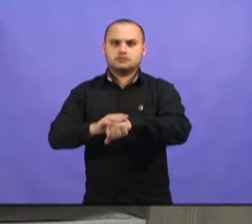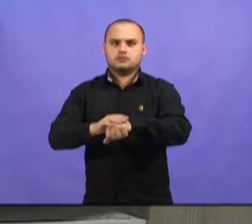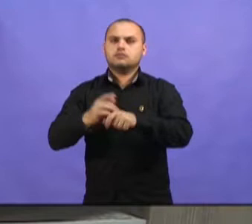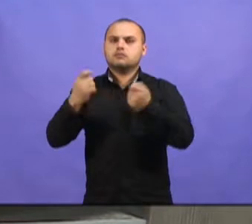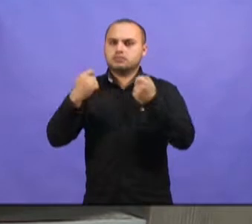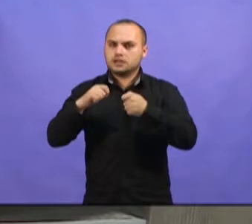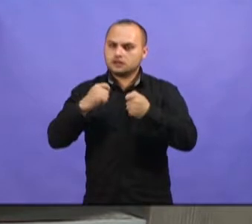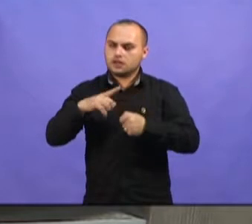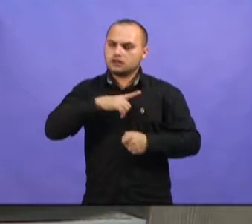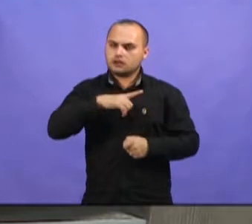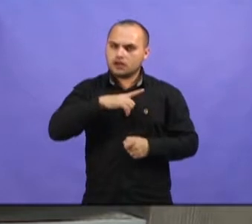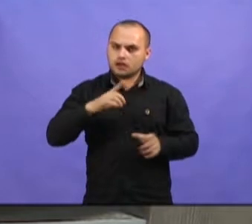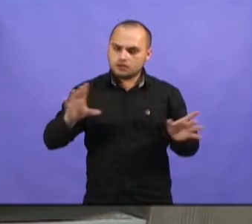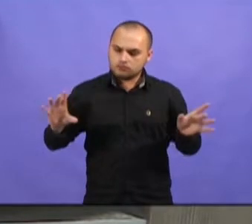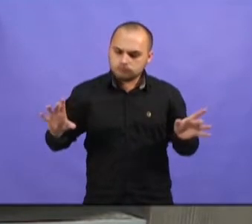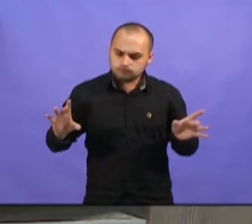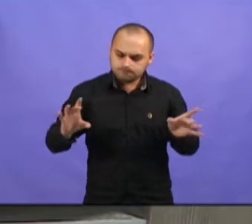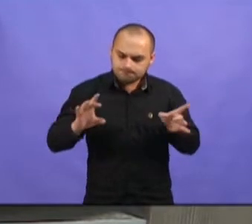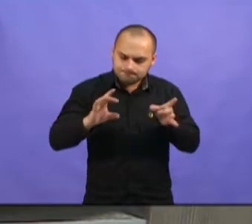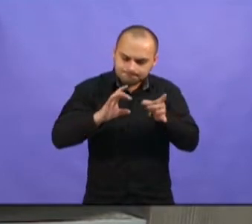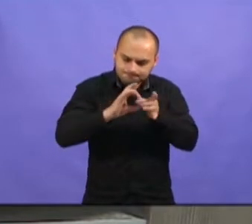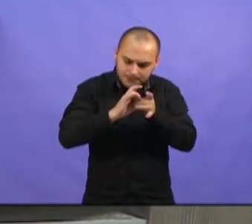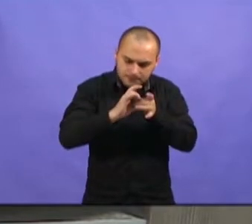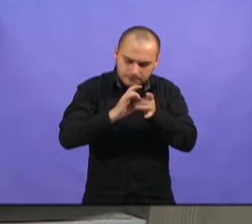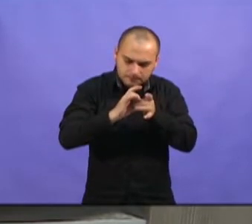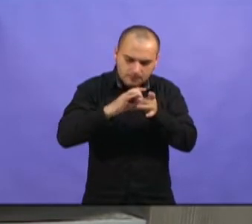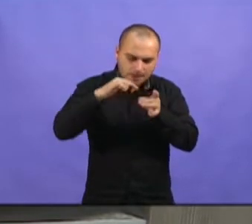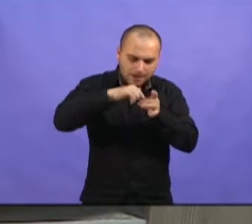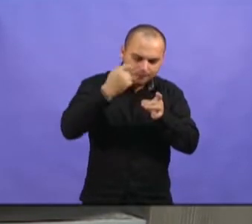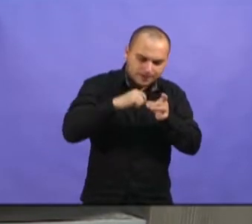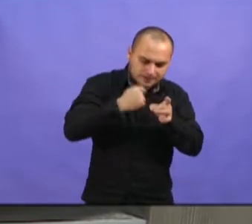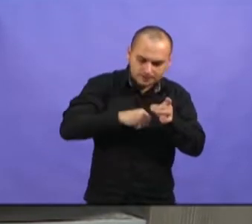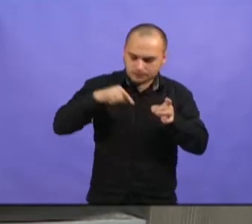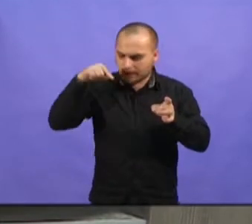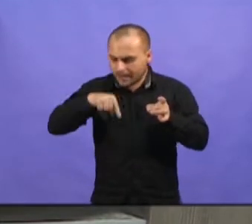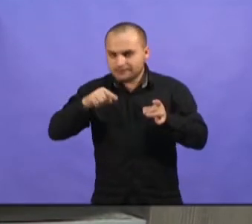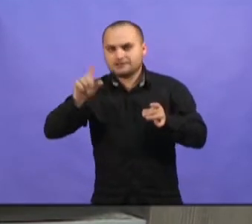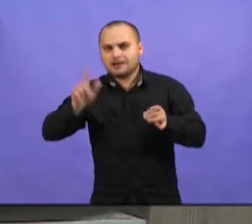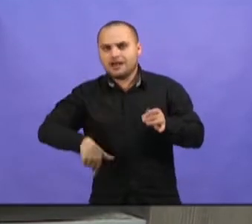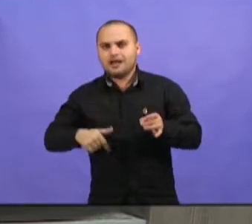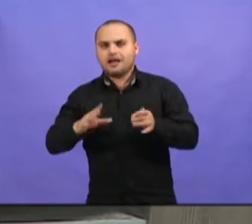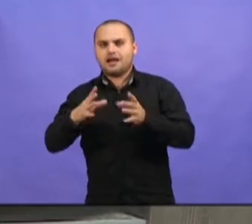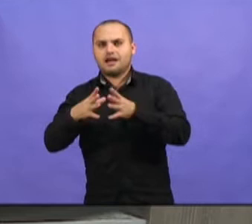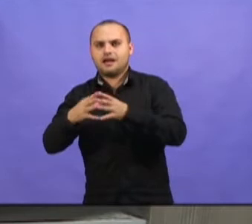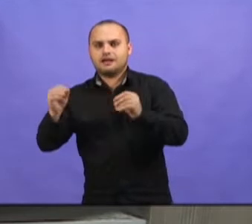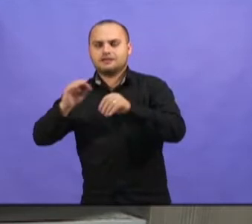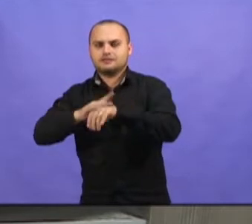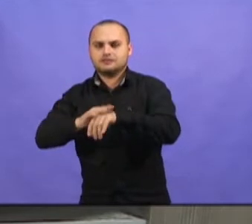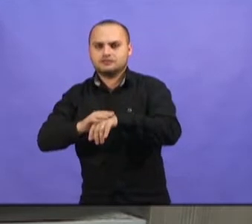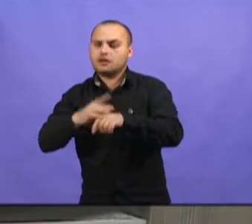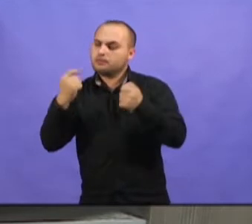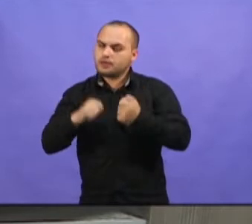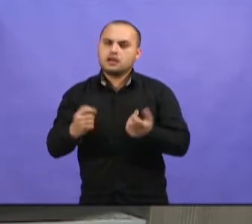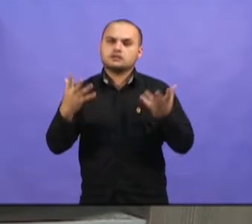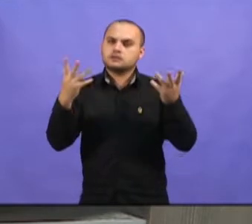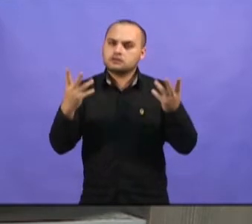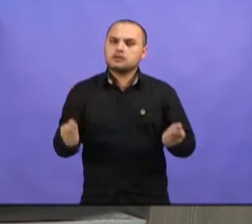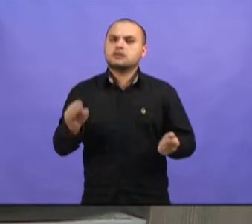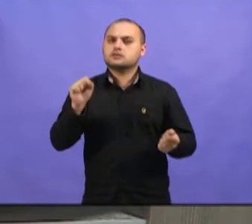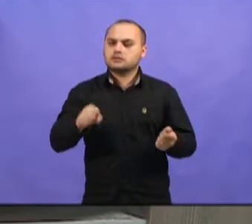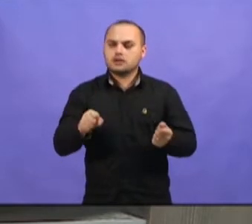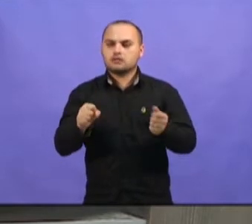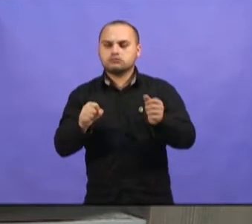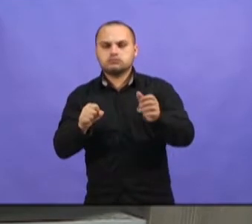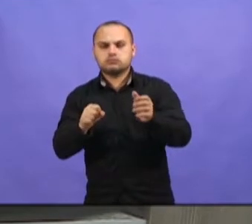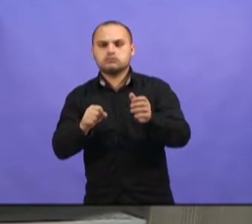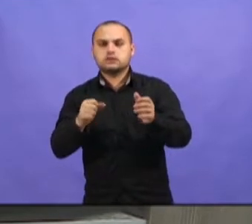em associação com o que você precisa para a sua cura. Você precisa aceitar o diagnóstico, buscar o tratamento,